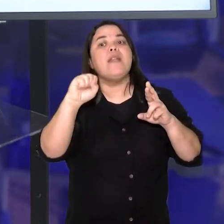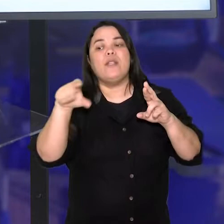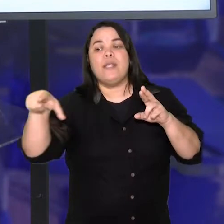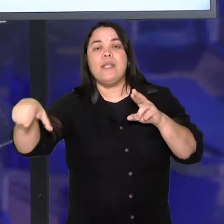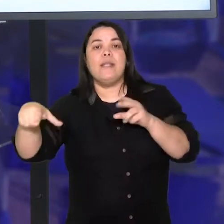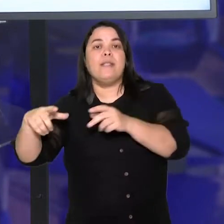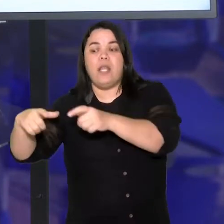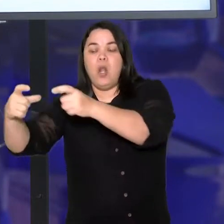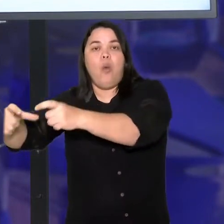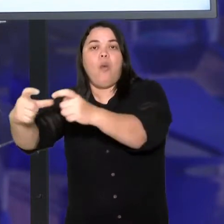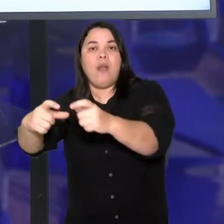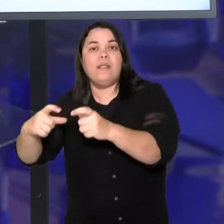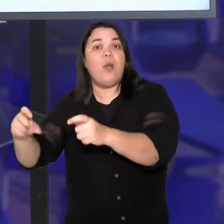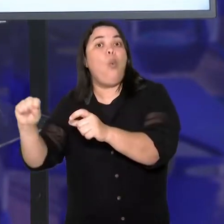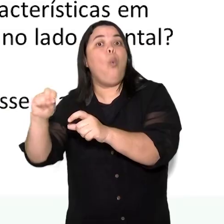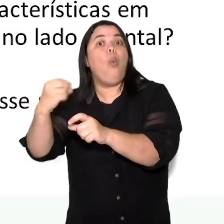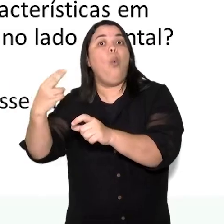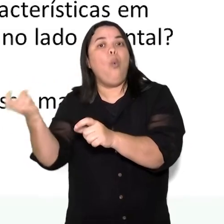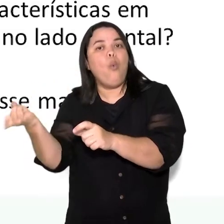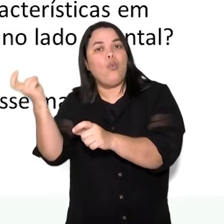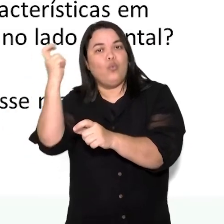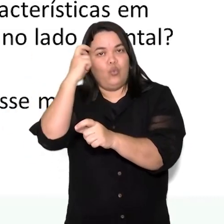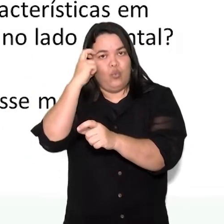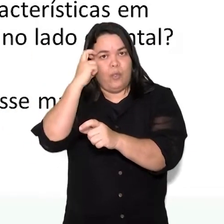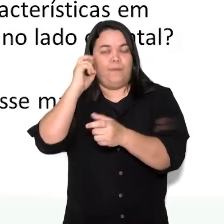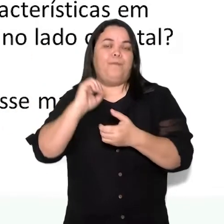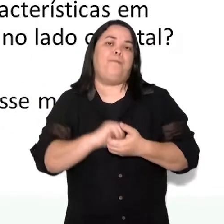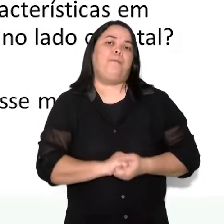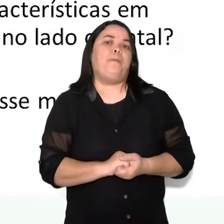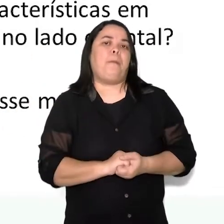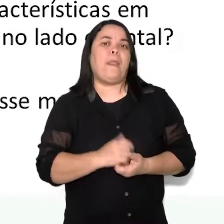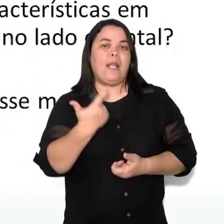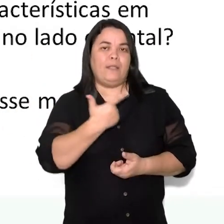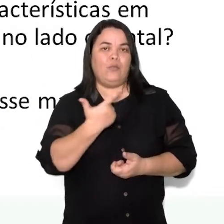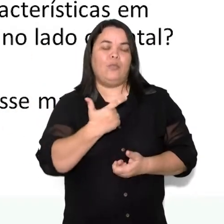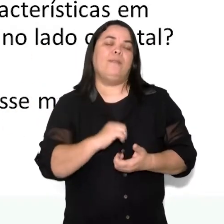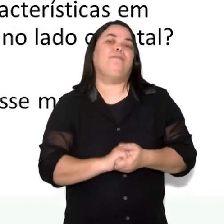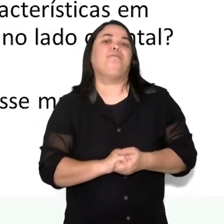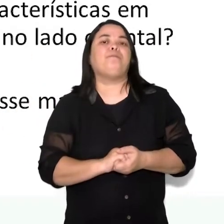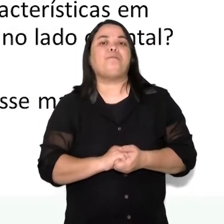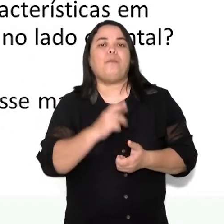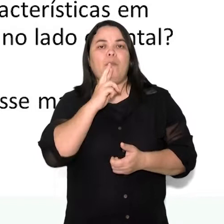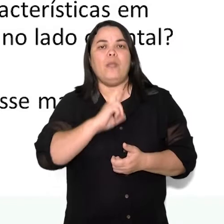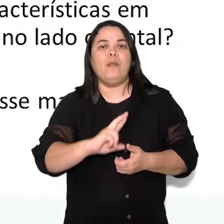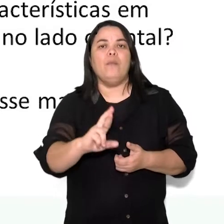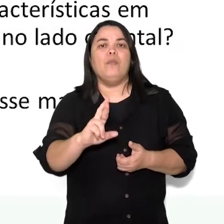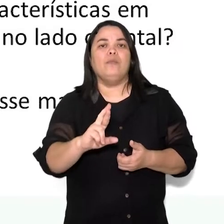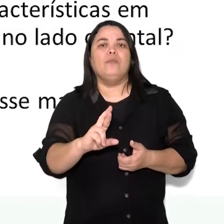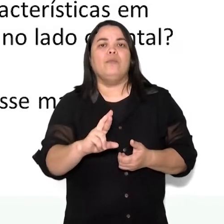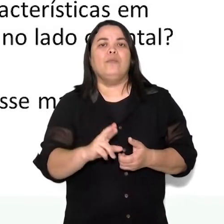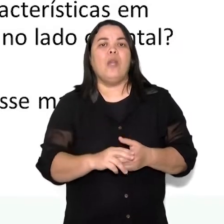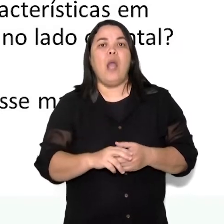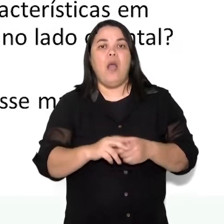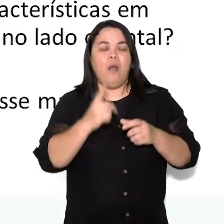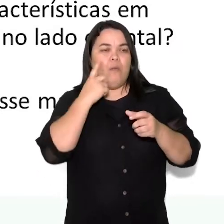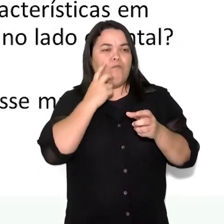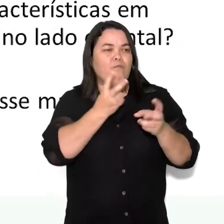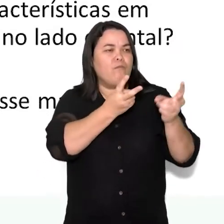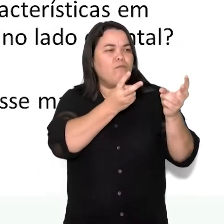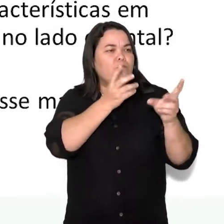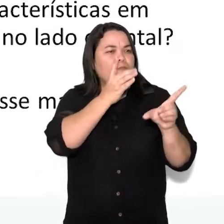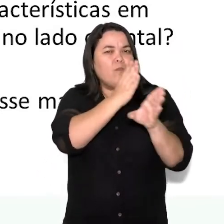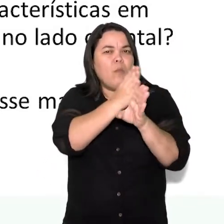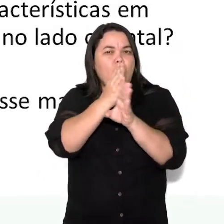questão cultural. Segunda questão, localize e circule os diferentes continentes que se situam no